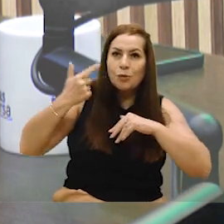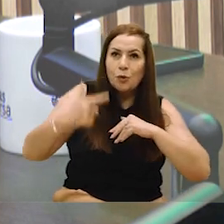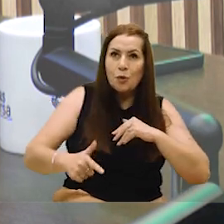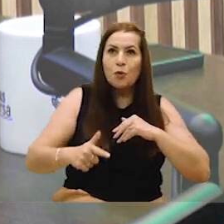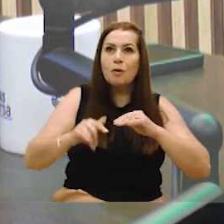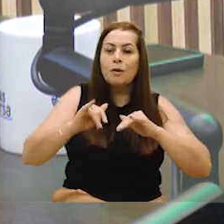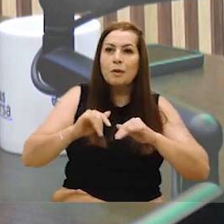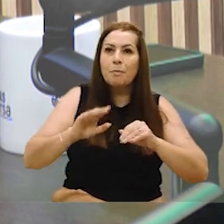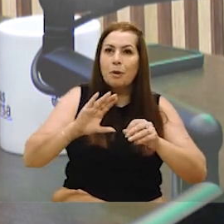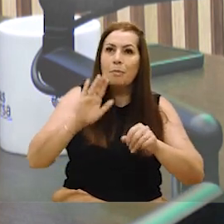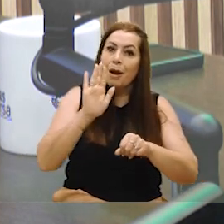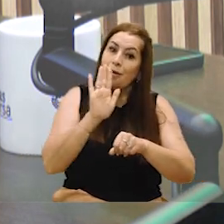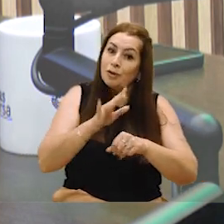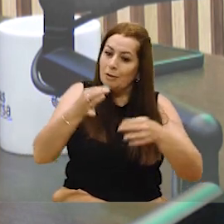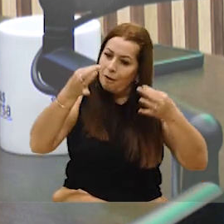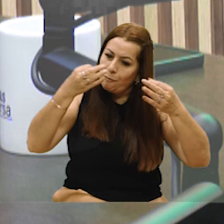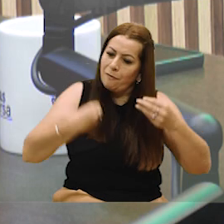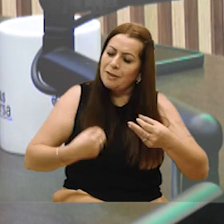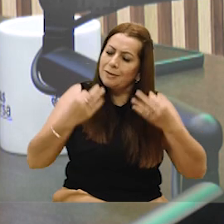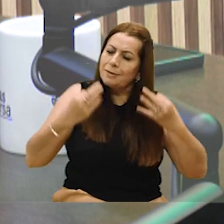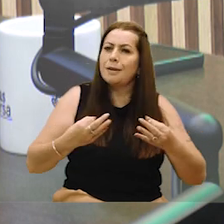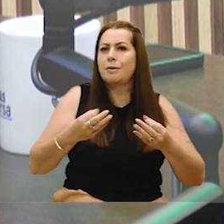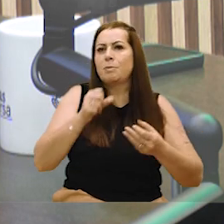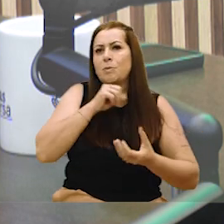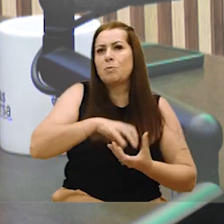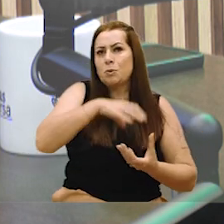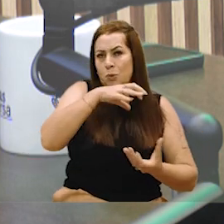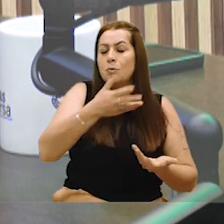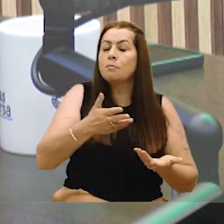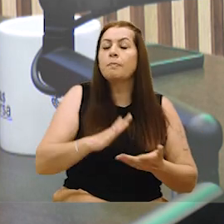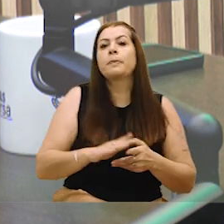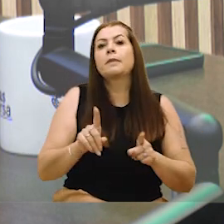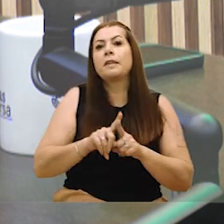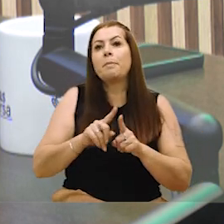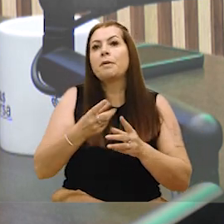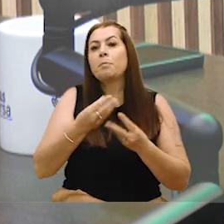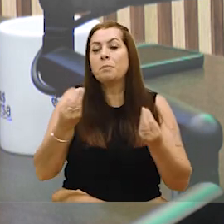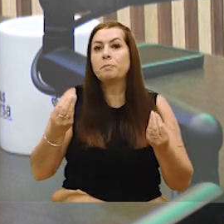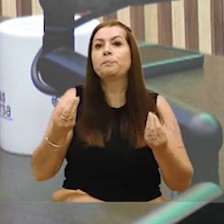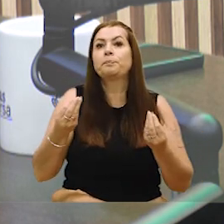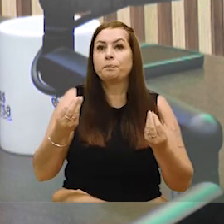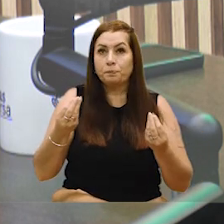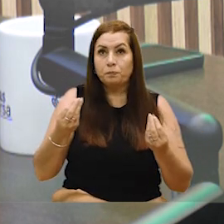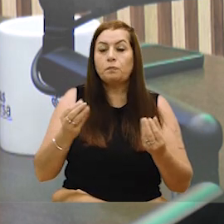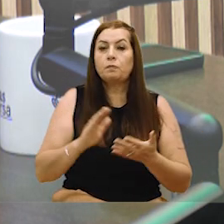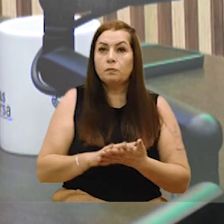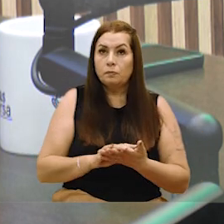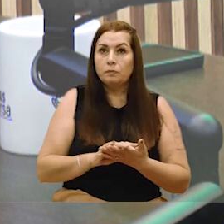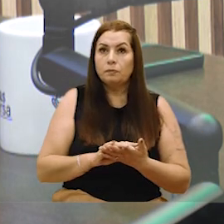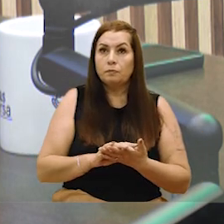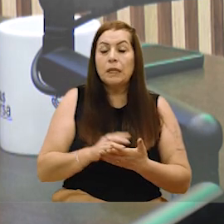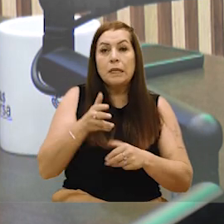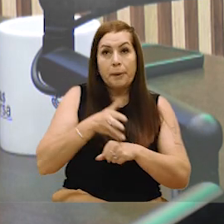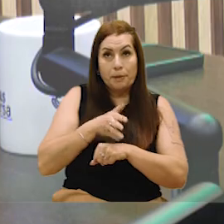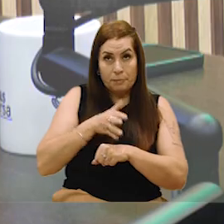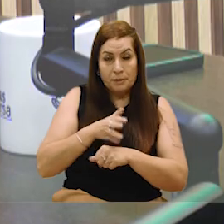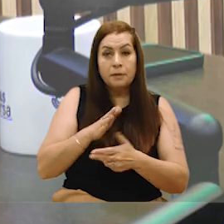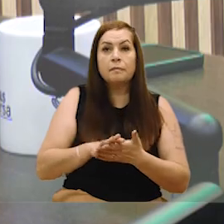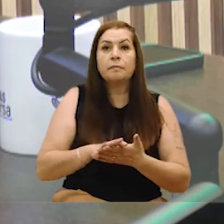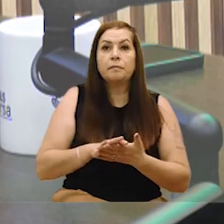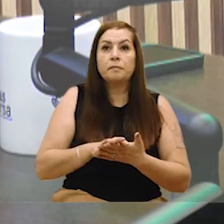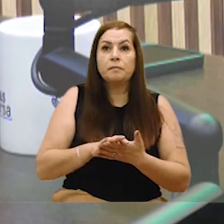para dar dignidade para as pessoas idosas. Né? Também tive muito, né, a